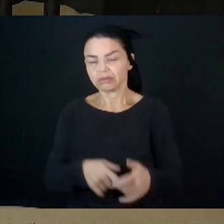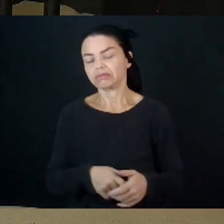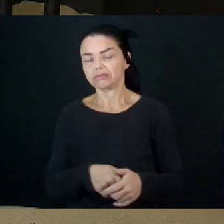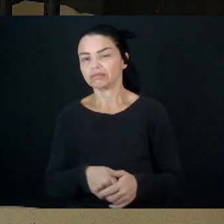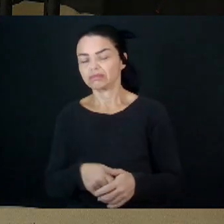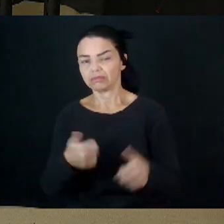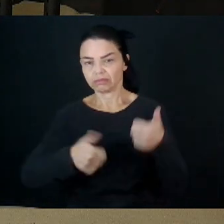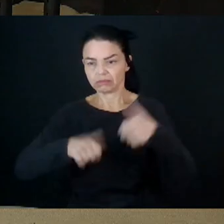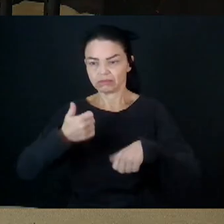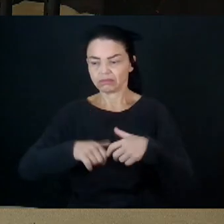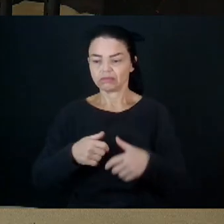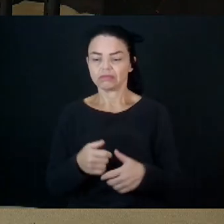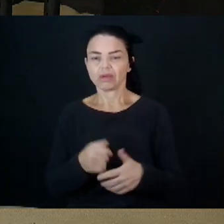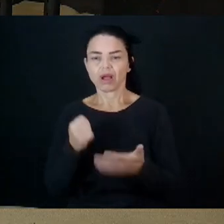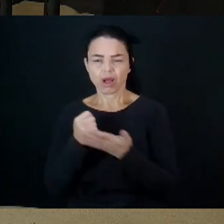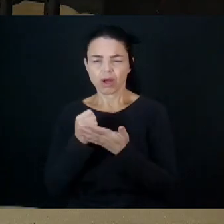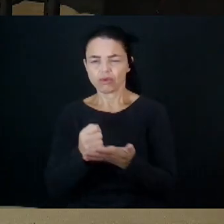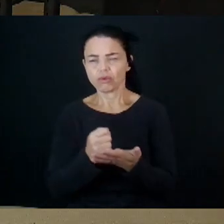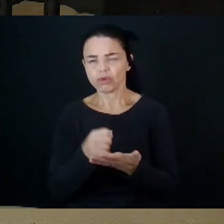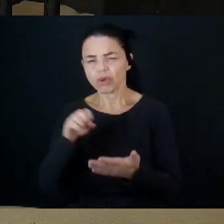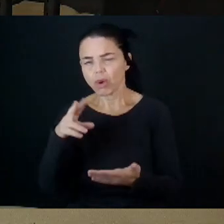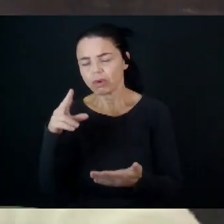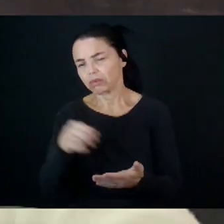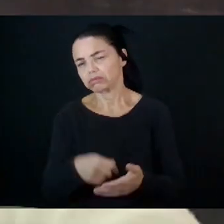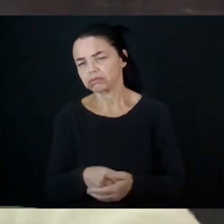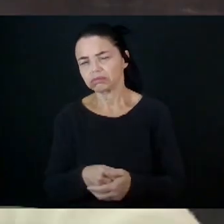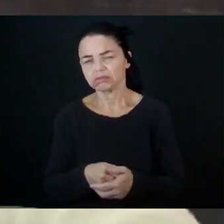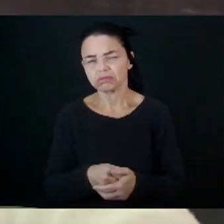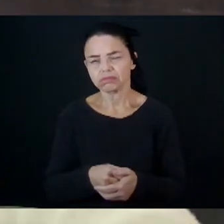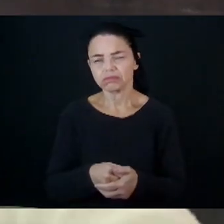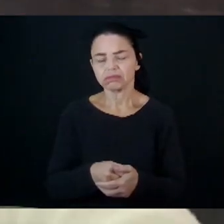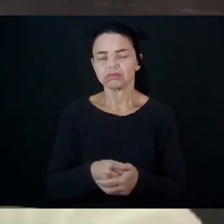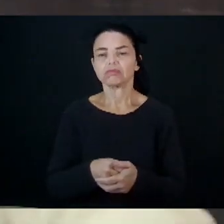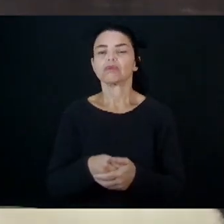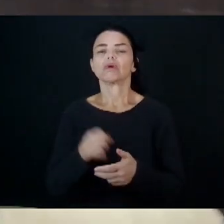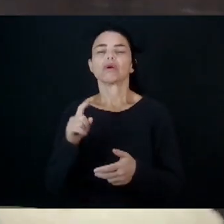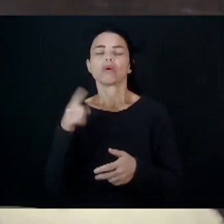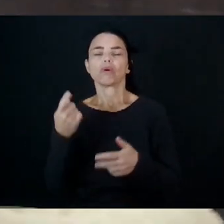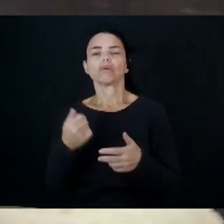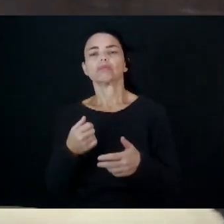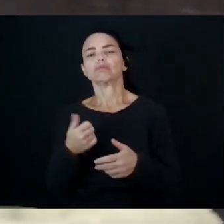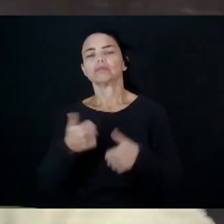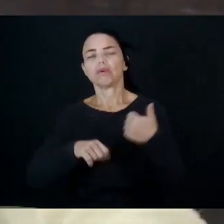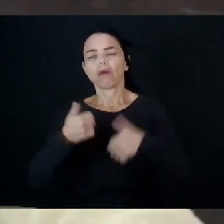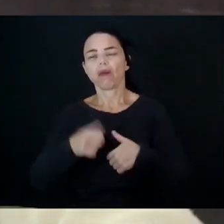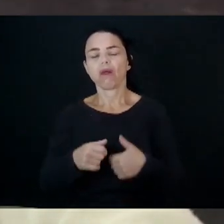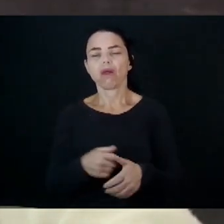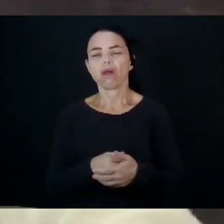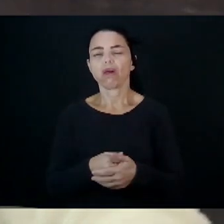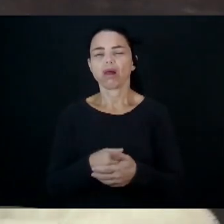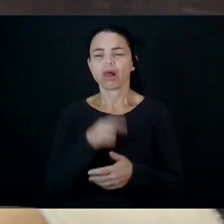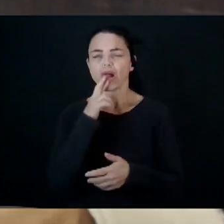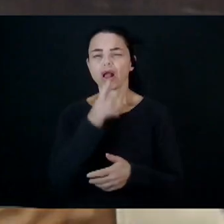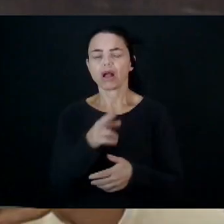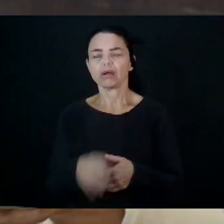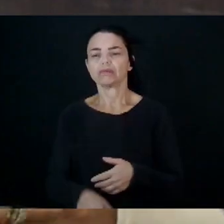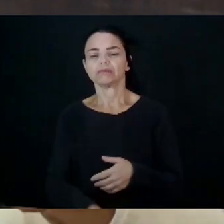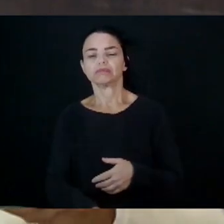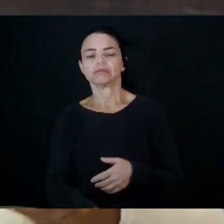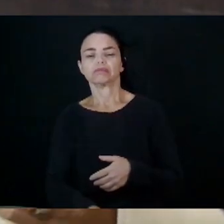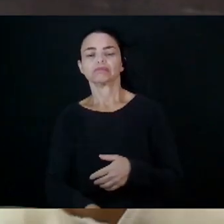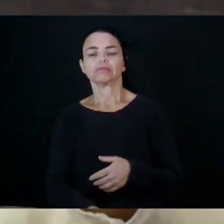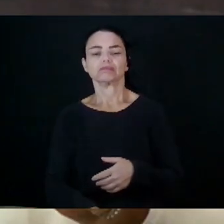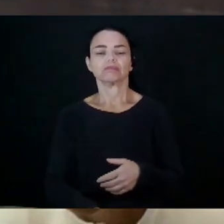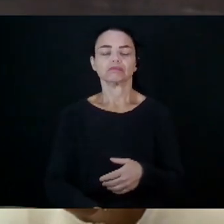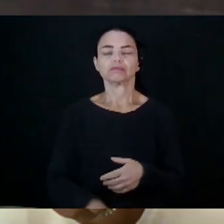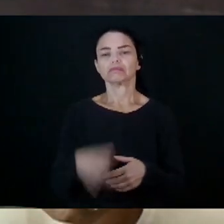isso, absorve, não absorve? Qual que é a sua avaliação? Olha, acho que a Fabiana vai poder falar melhor que eu, mas assim, tem